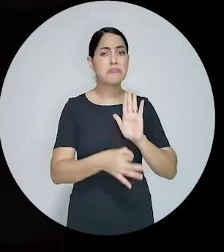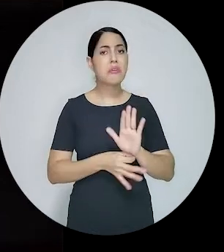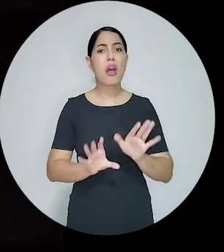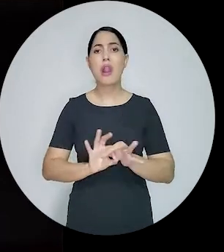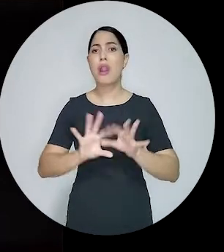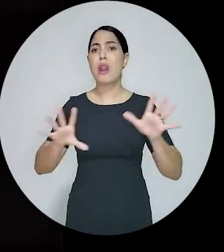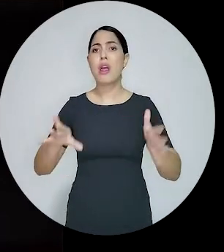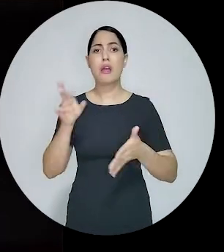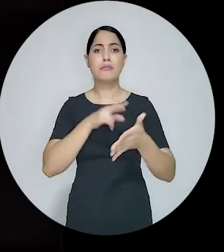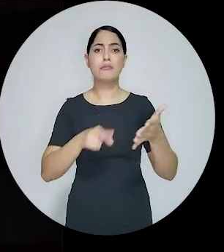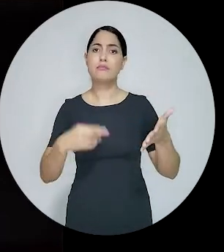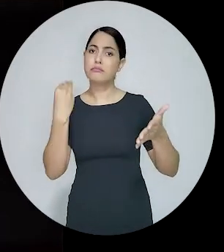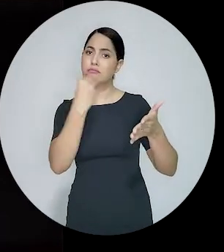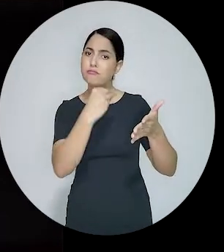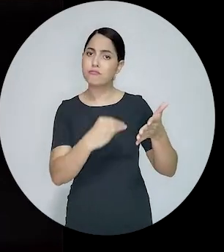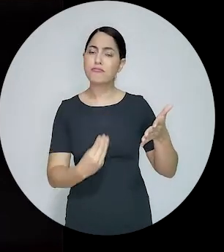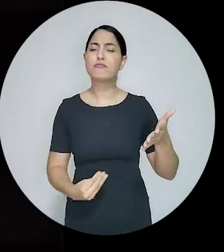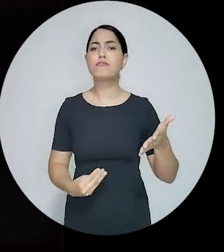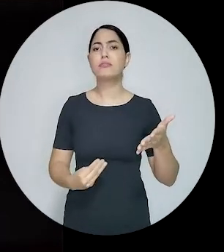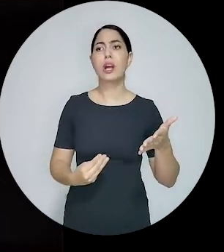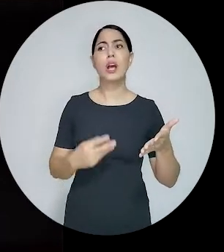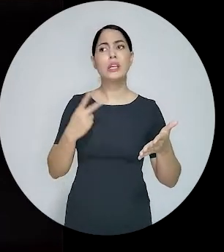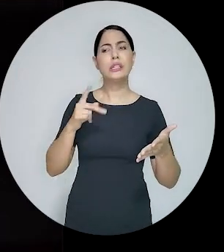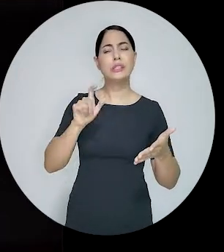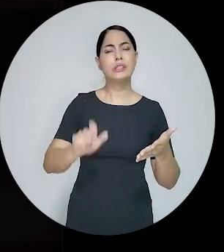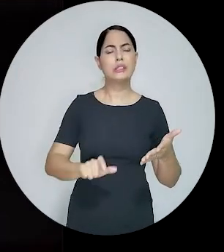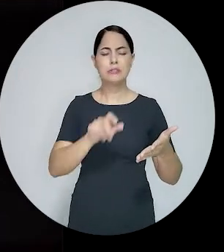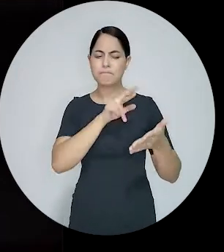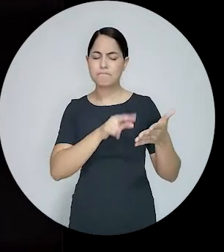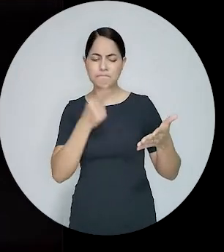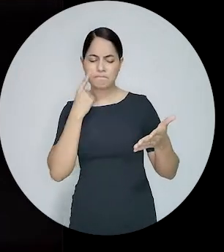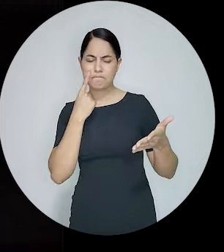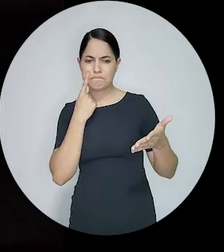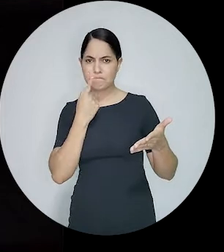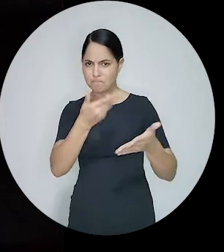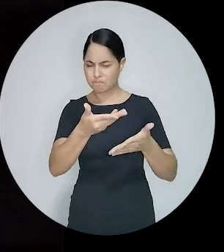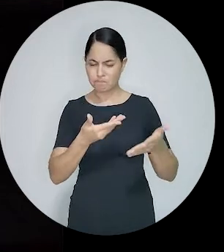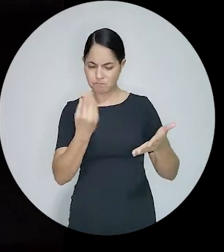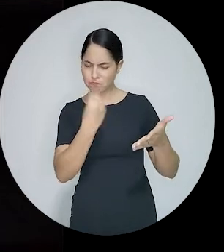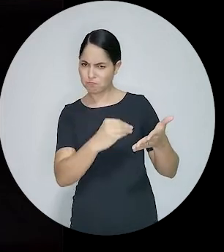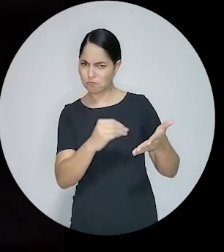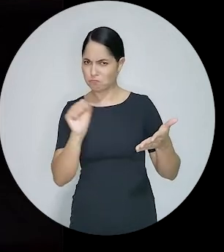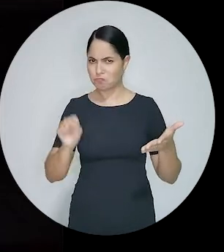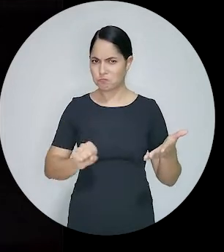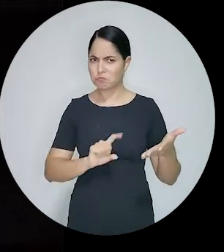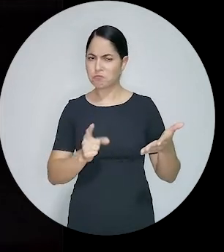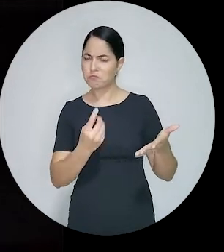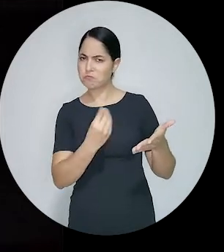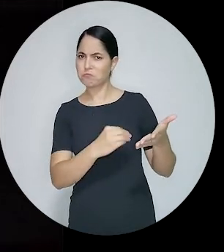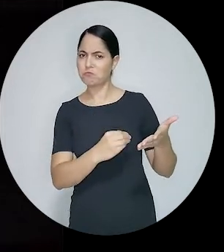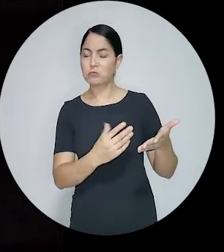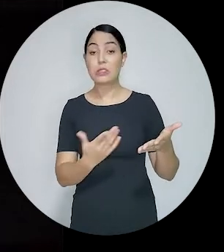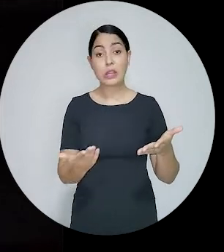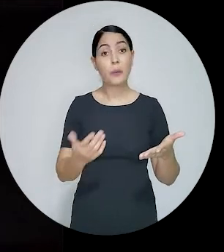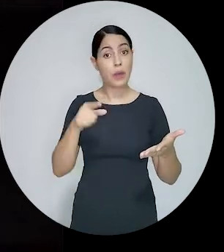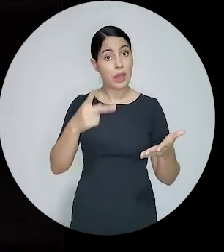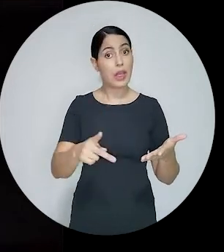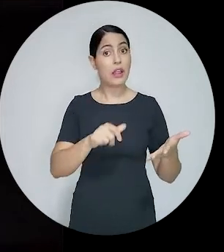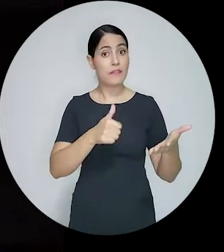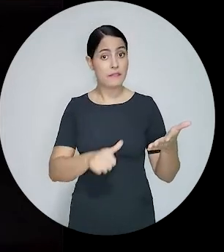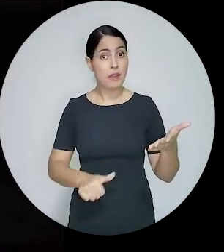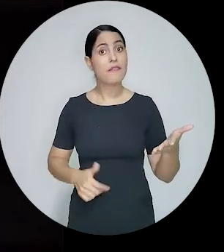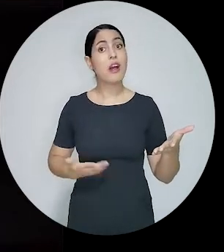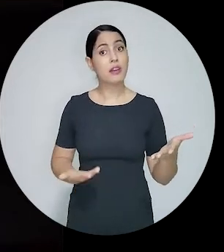fazer sugestões de recomendações ao relator e ele vai fazer a sua análise, a sua avaliação, se inclui ou não essas sugestões